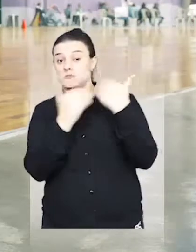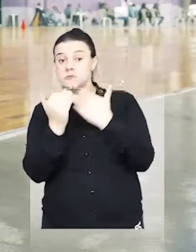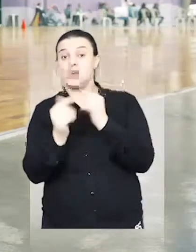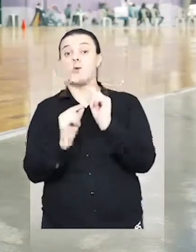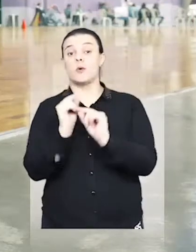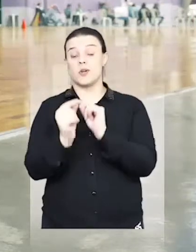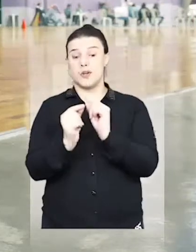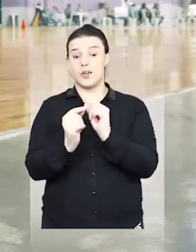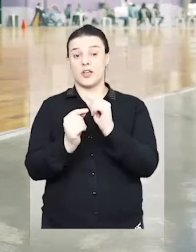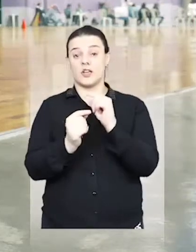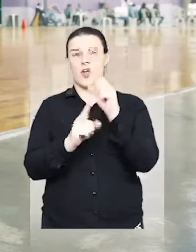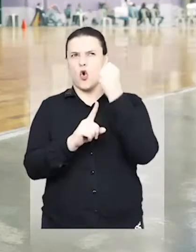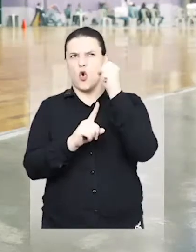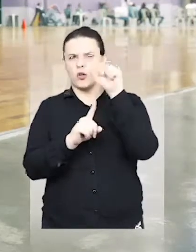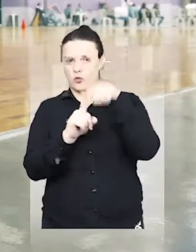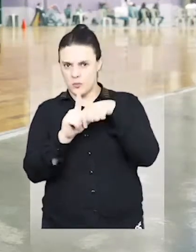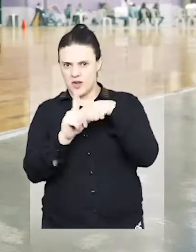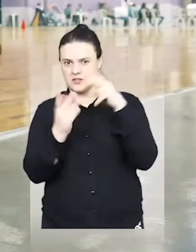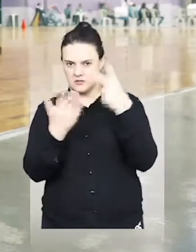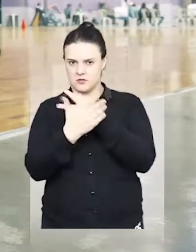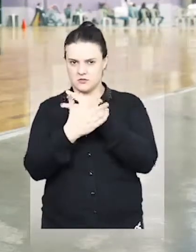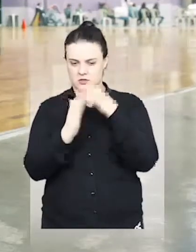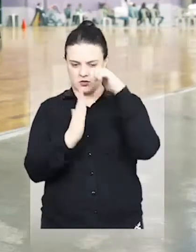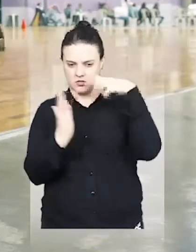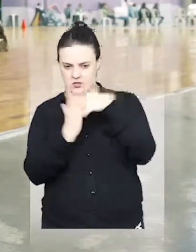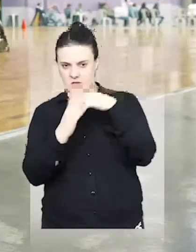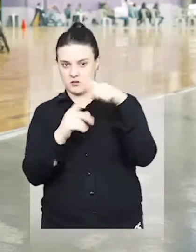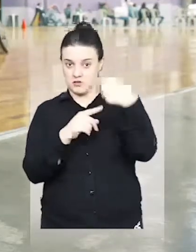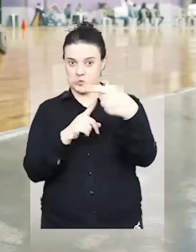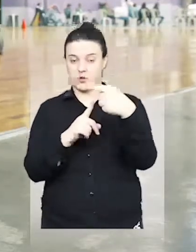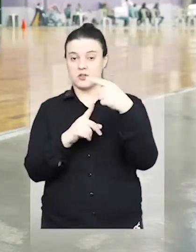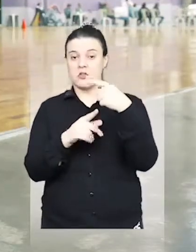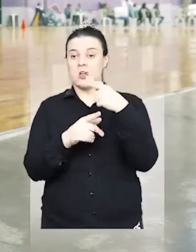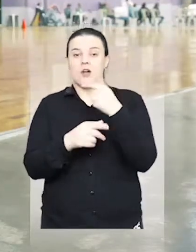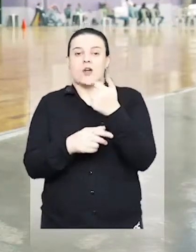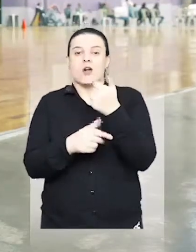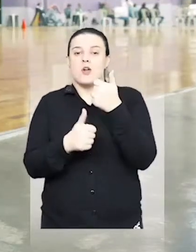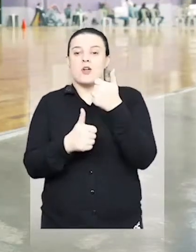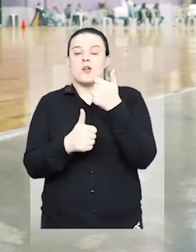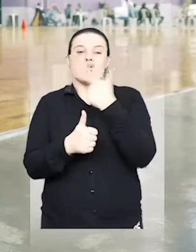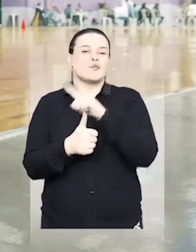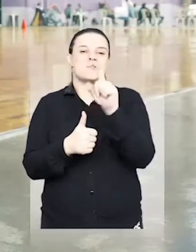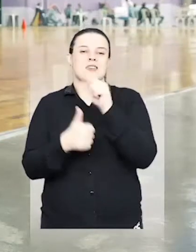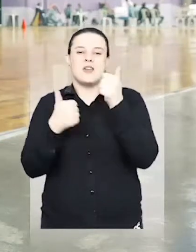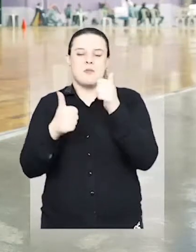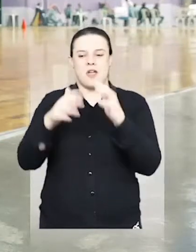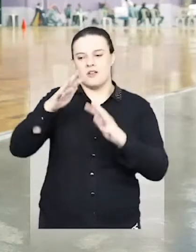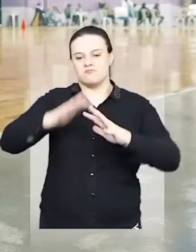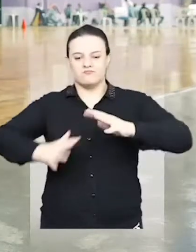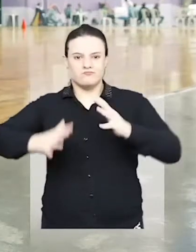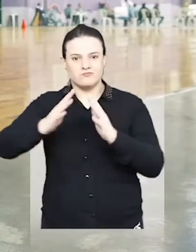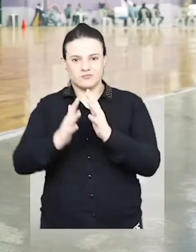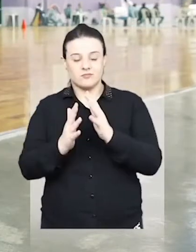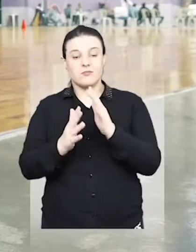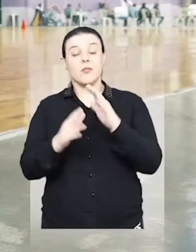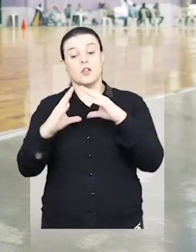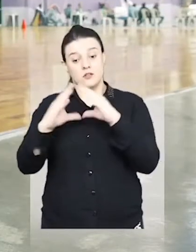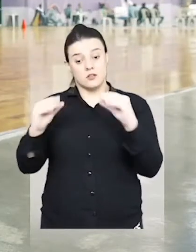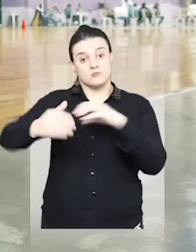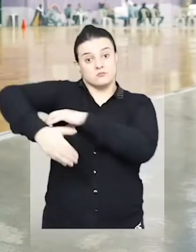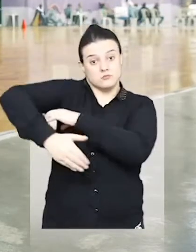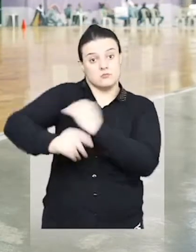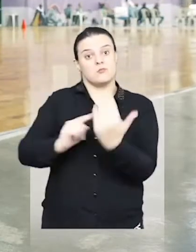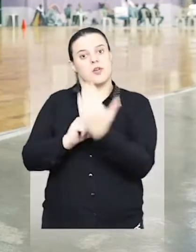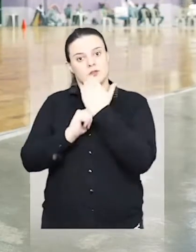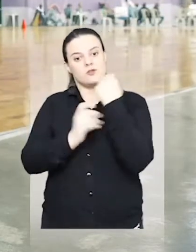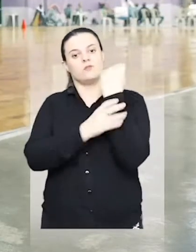com 8 meses de lesão, né? Pouquíssimos movimentos. O rugby me ajudou muito na questão